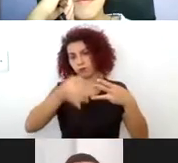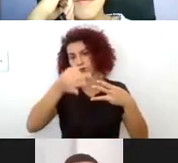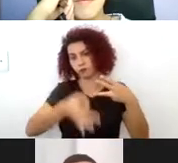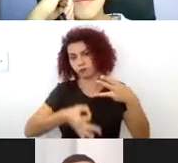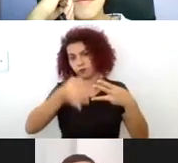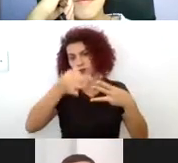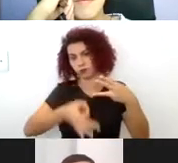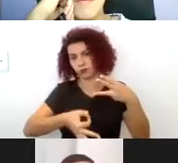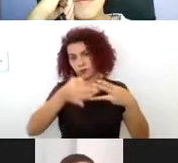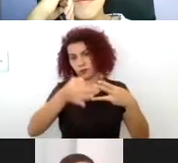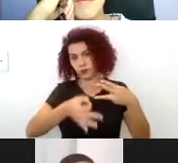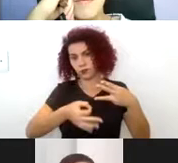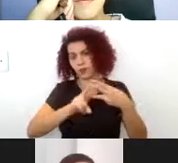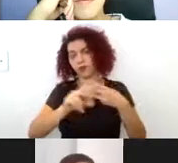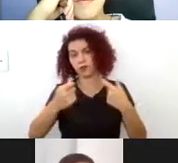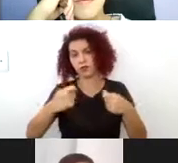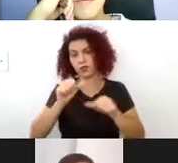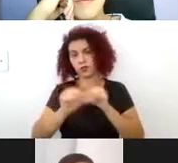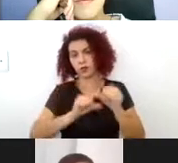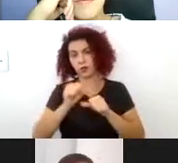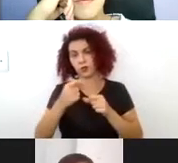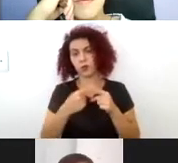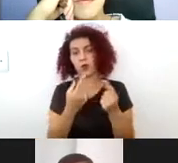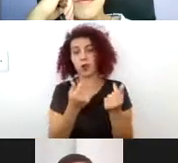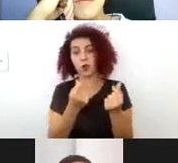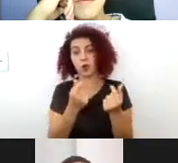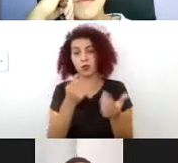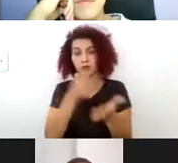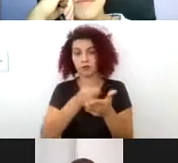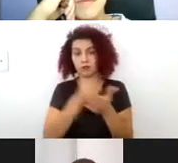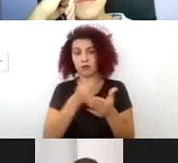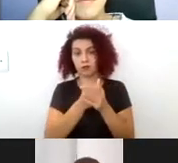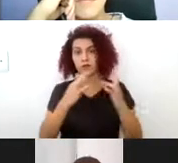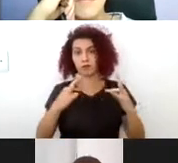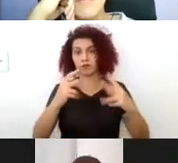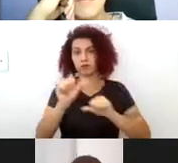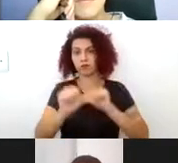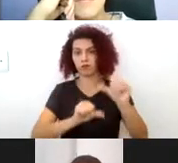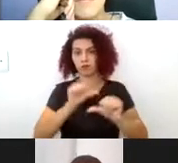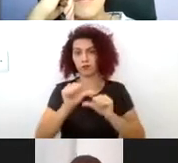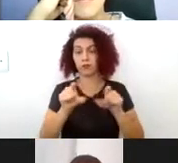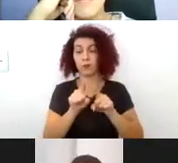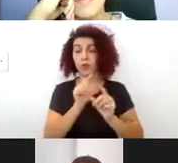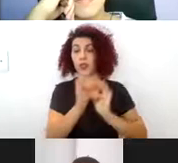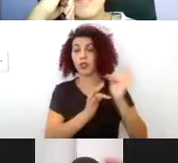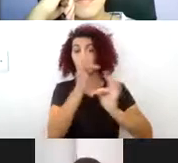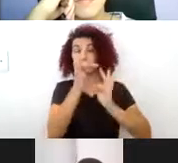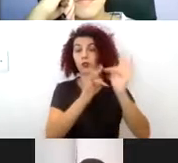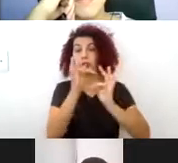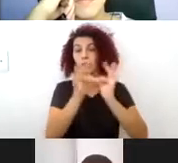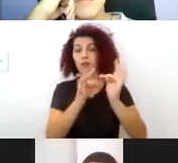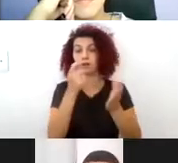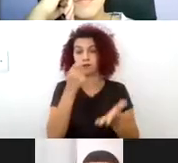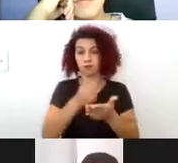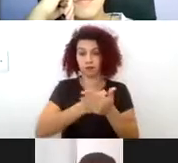mudar por conta da economia que está mudando é quando ele está exigindo que todo mundo mude a economia tecnologia está exigindo todo mundo